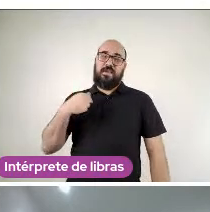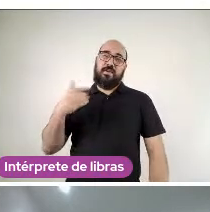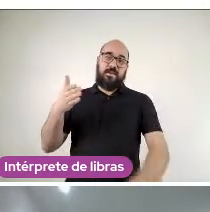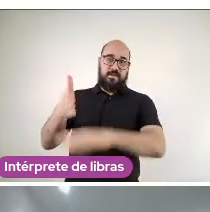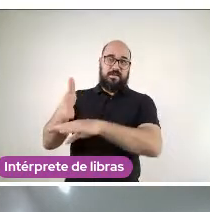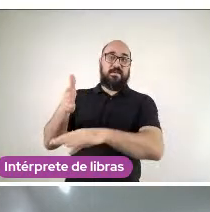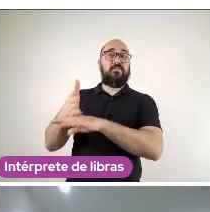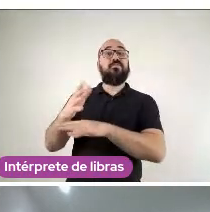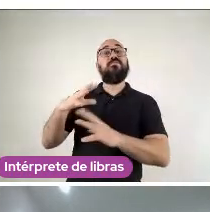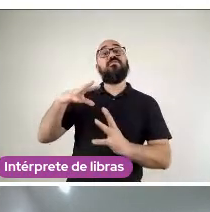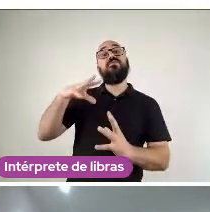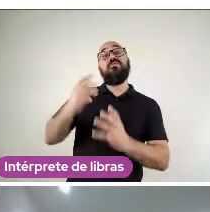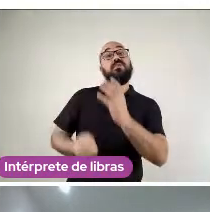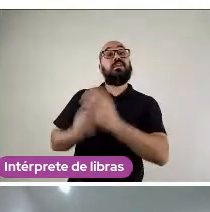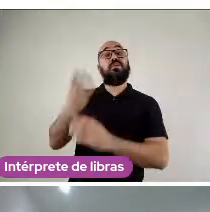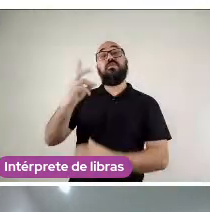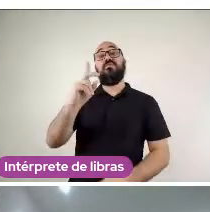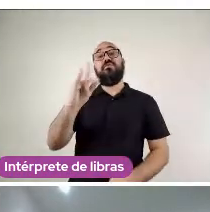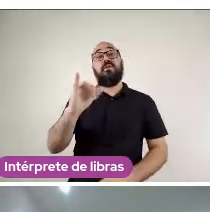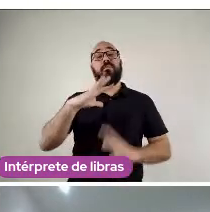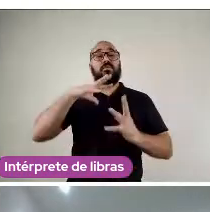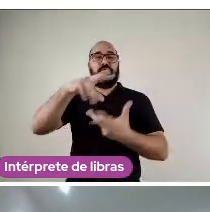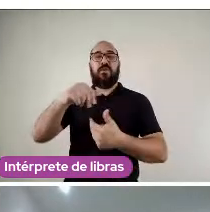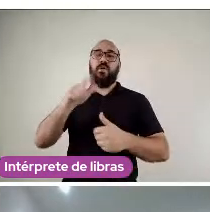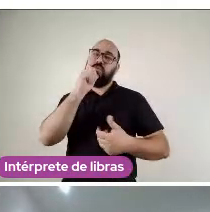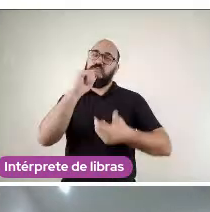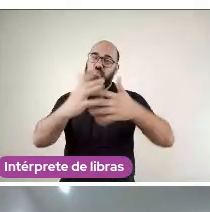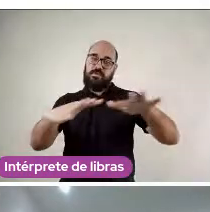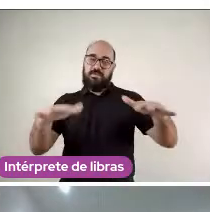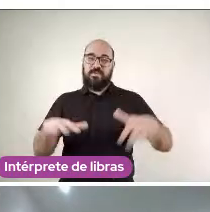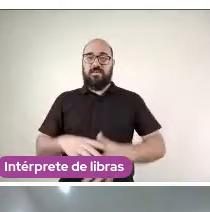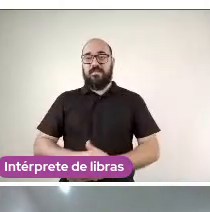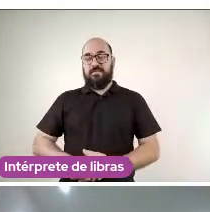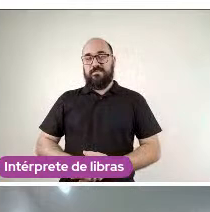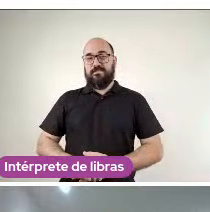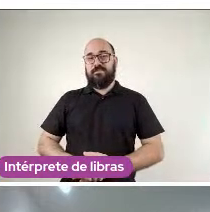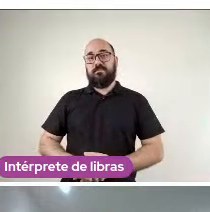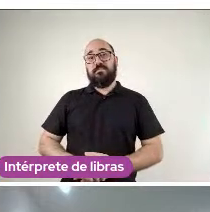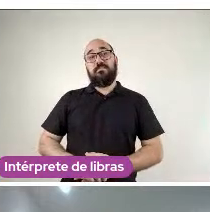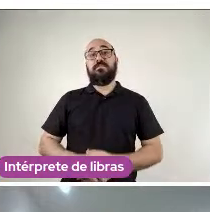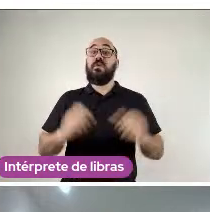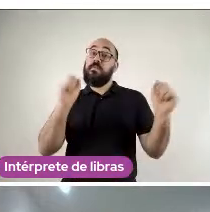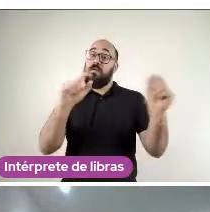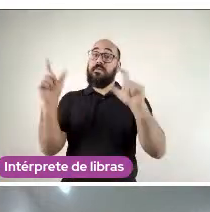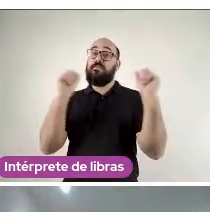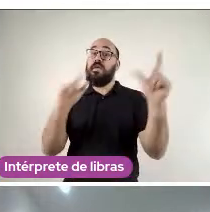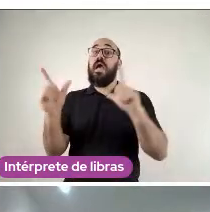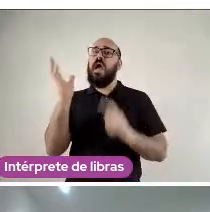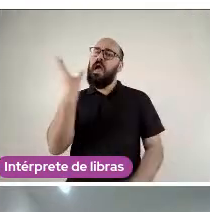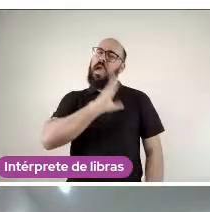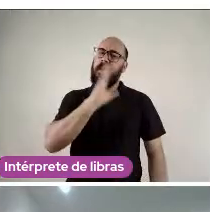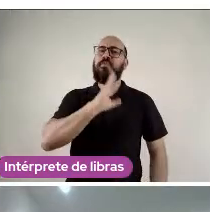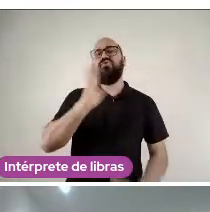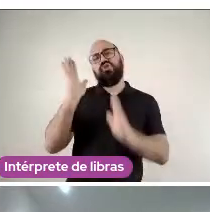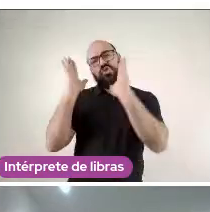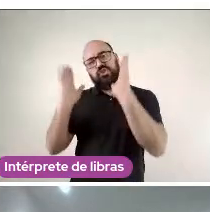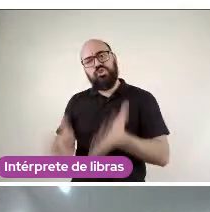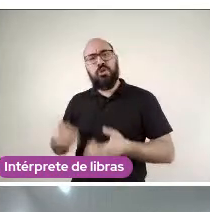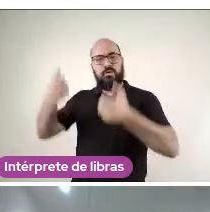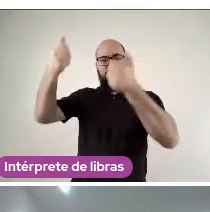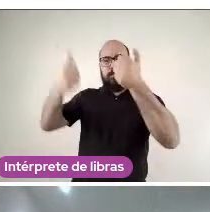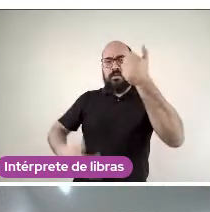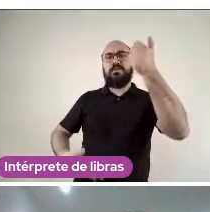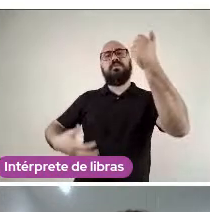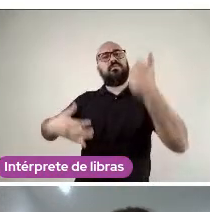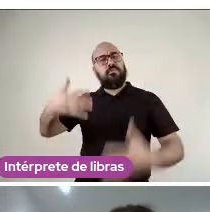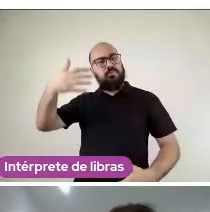criado. Então, eu vou passar rapidinho esses primeiros slides, né? O Glauco Letícia, já falaram um pouquinho sobre a importância do oceano